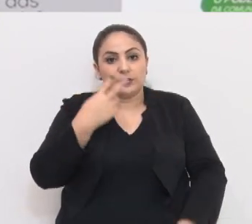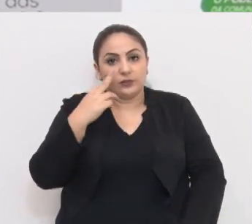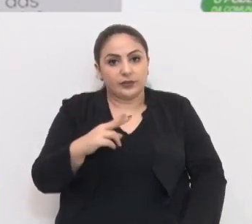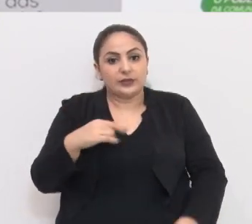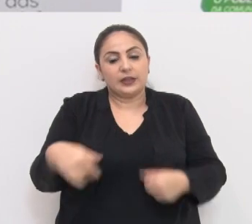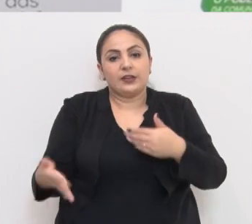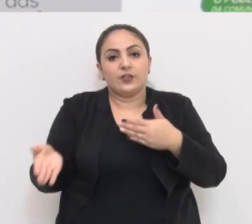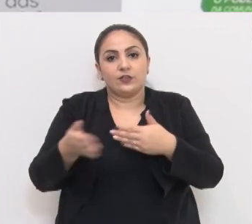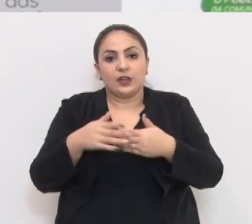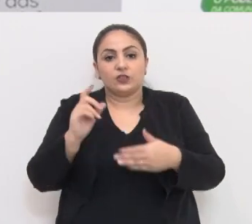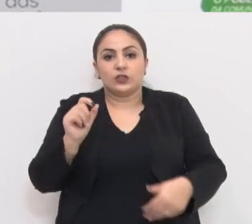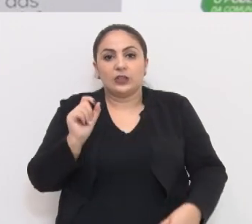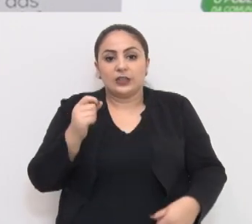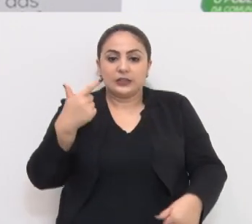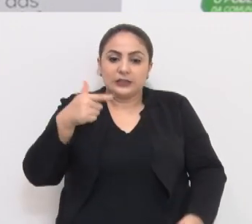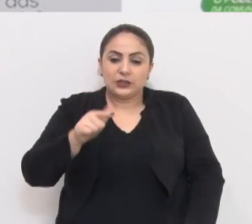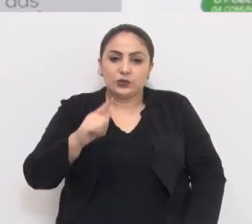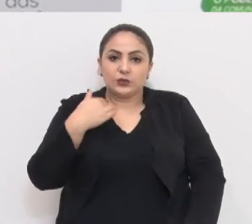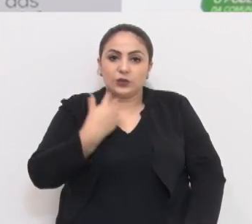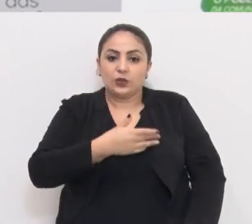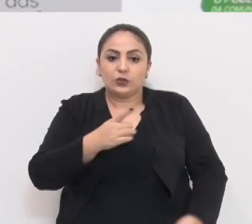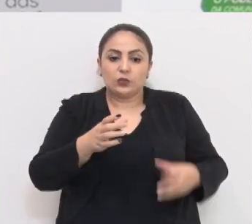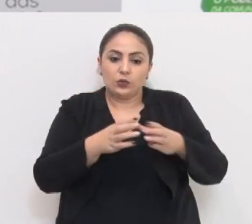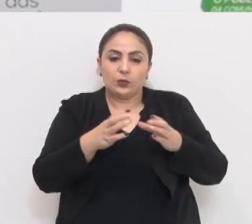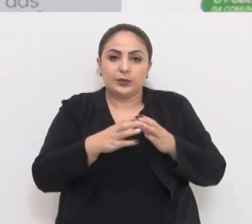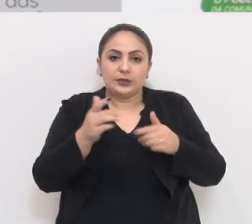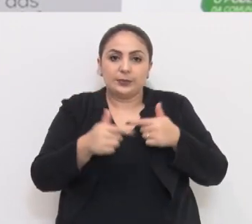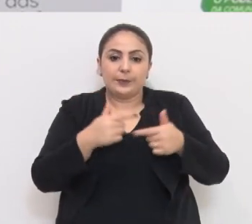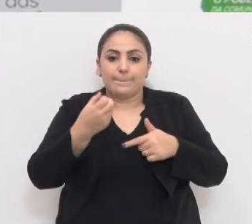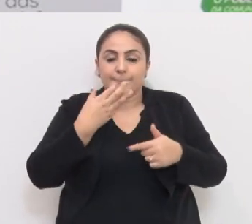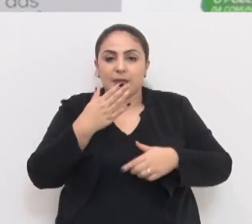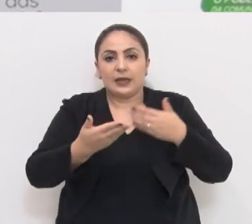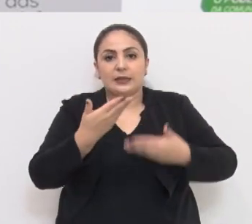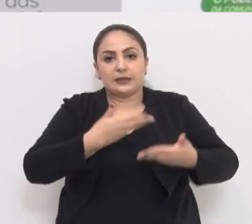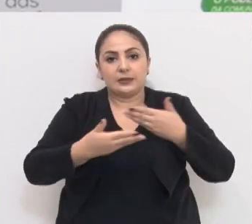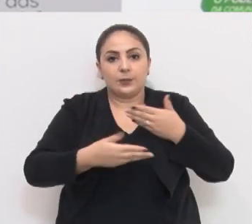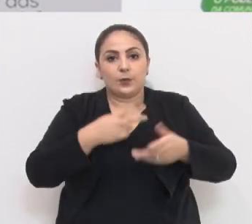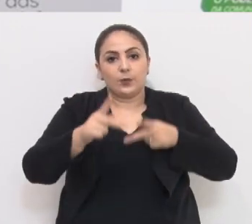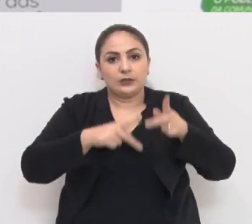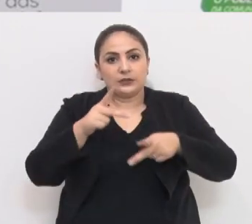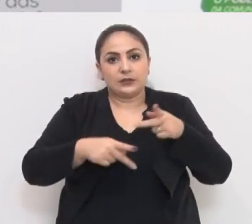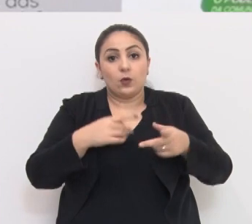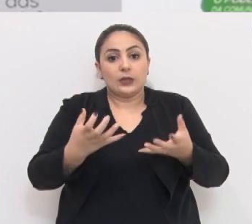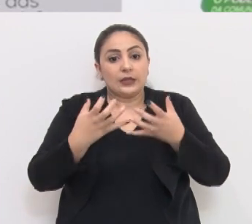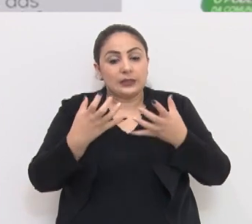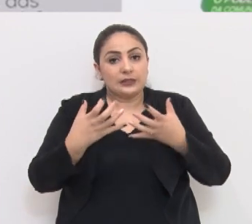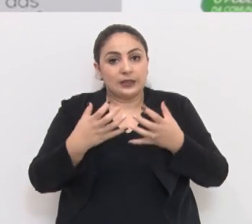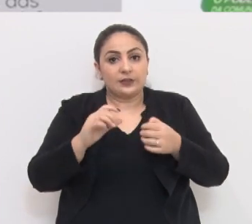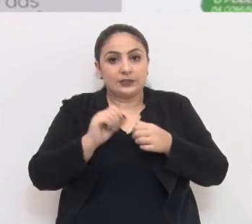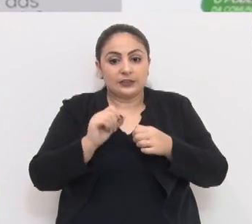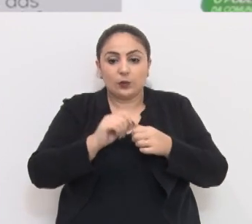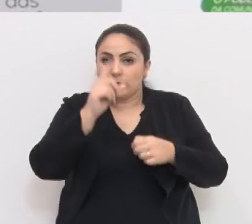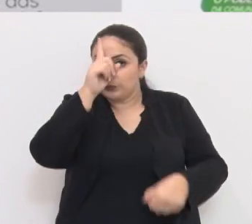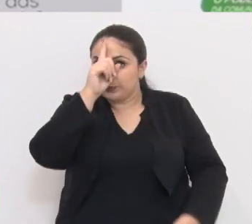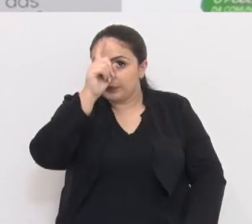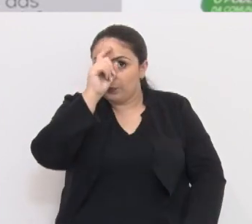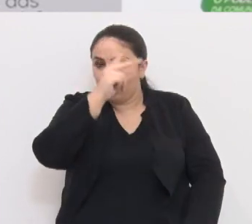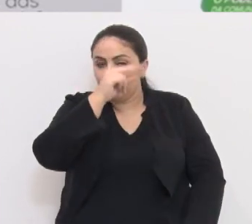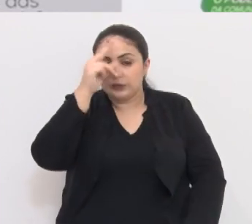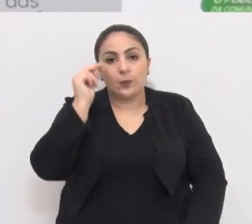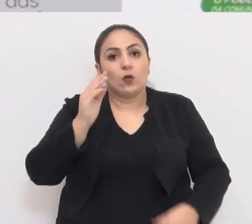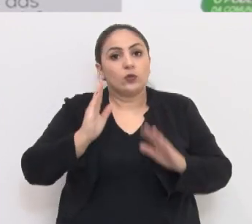nós deveremos ter. E assim, fechando, então, novamente, compondo o quadro de servidores para bem atender a população que procura o